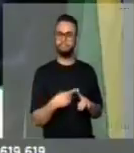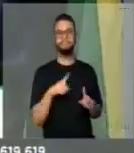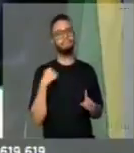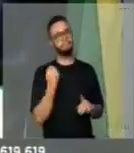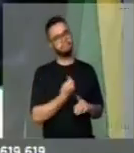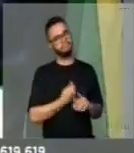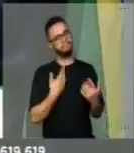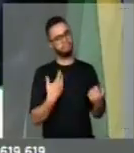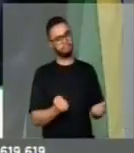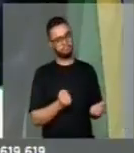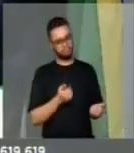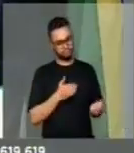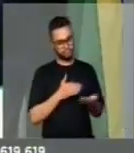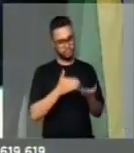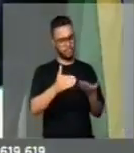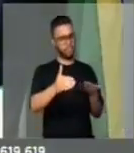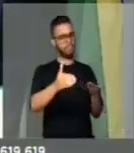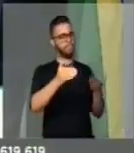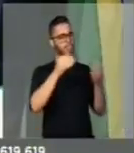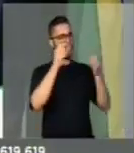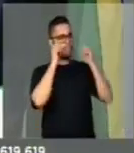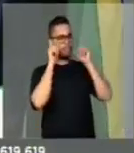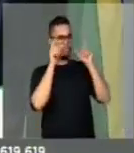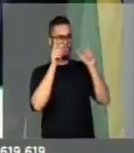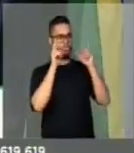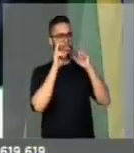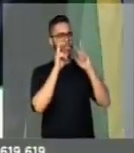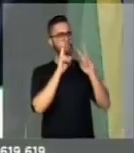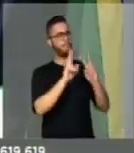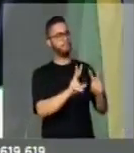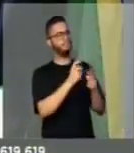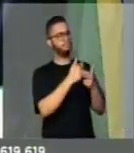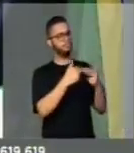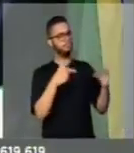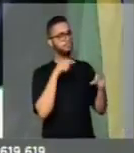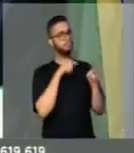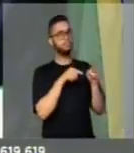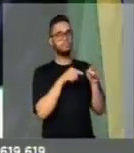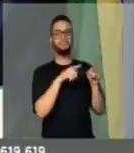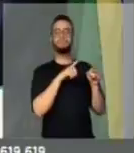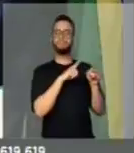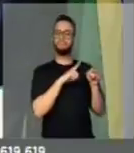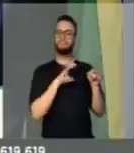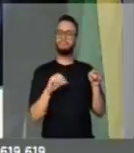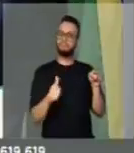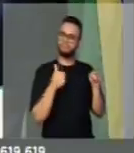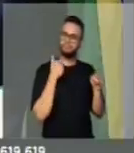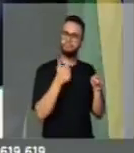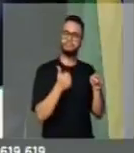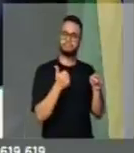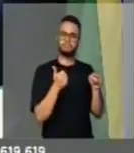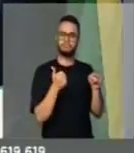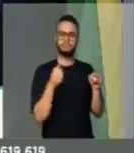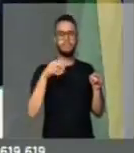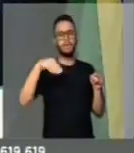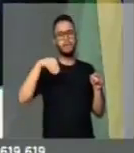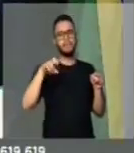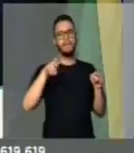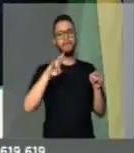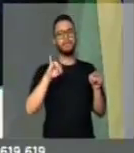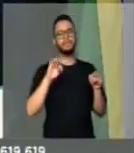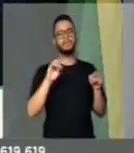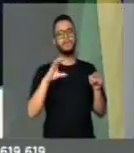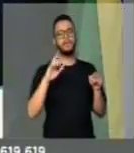vamos começar a dar valor ao qualificado, à meritocracia. Senhor